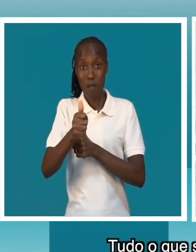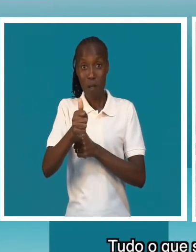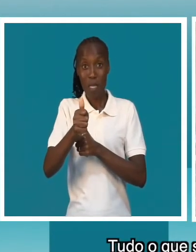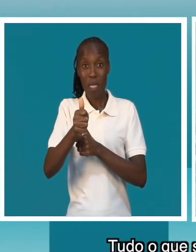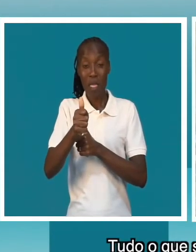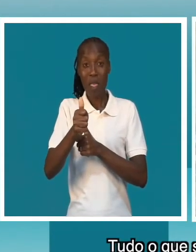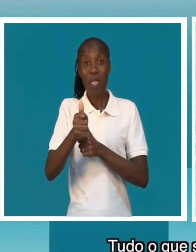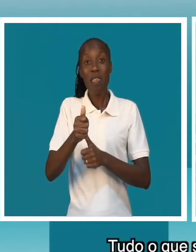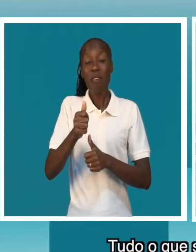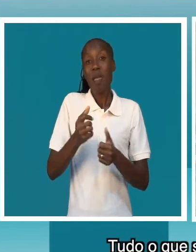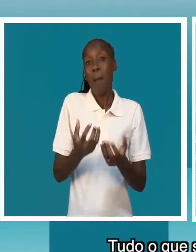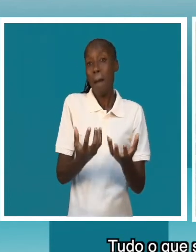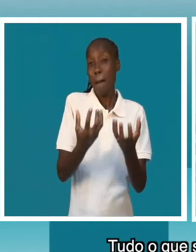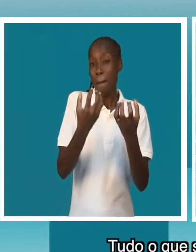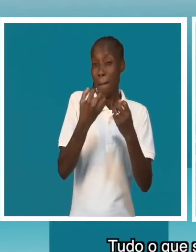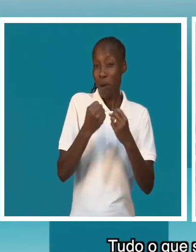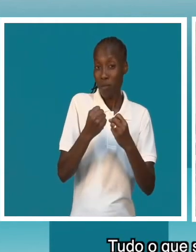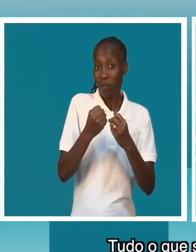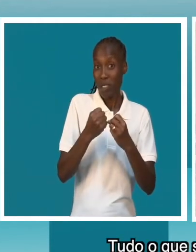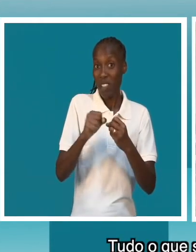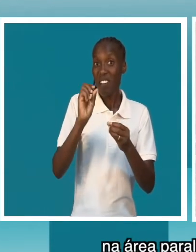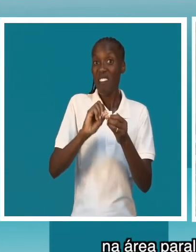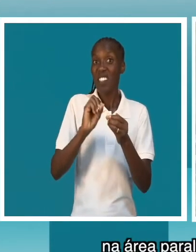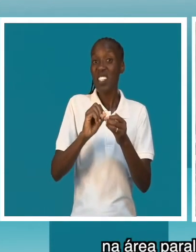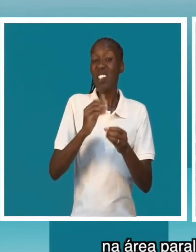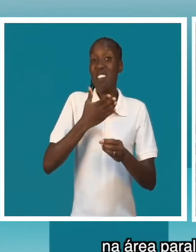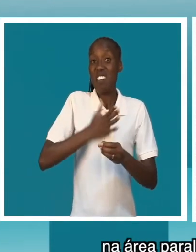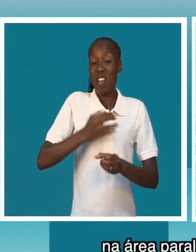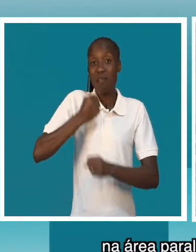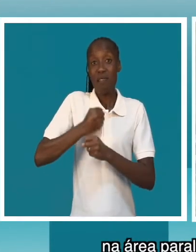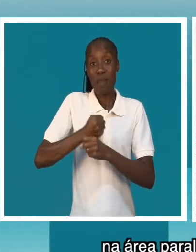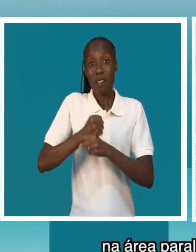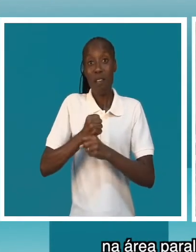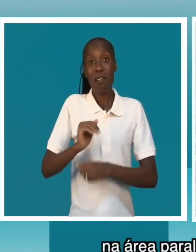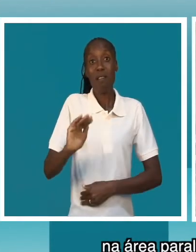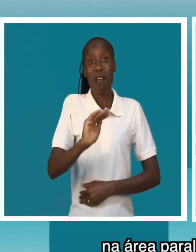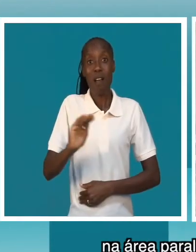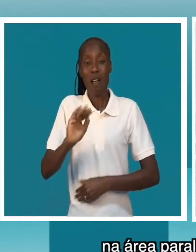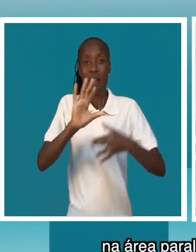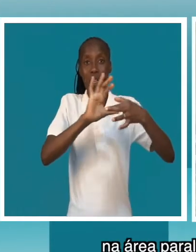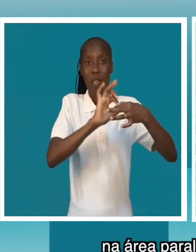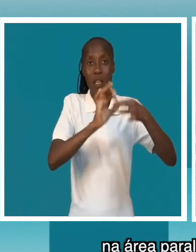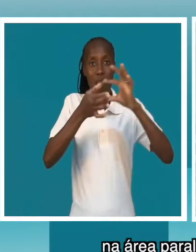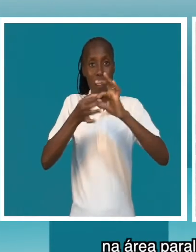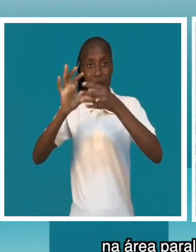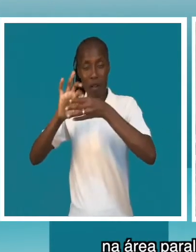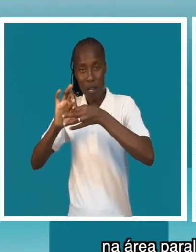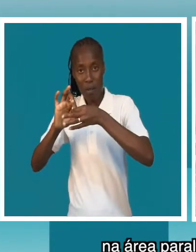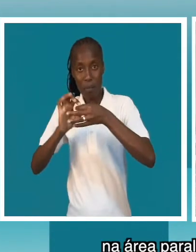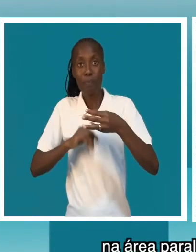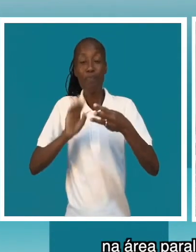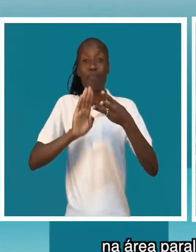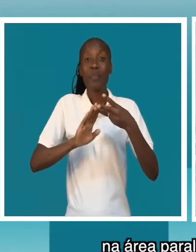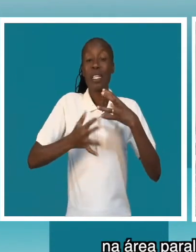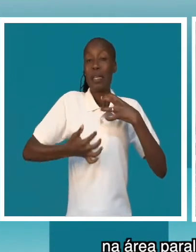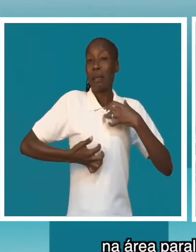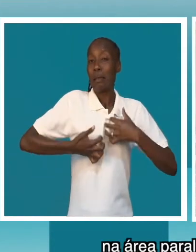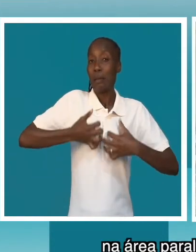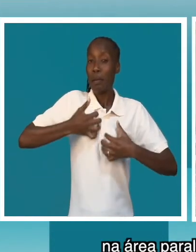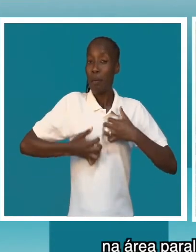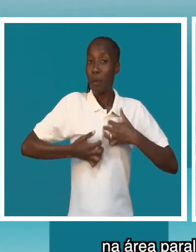dirigente que precisa de facto de trabalhar na área paralímpica, que se preocupem,